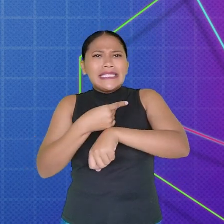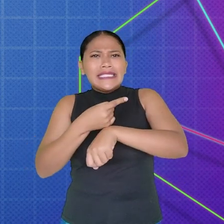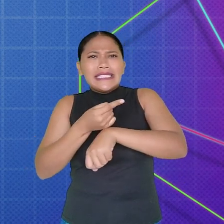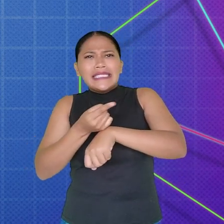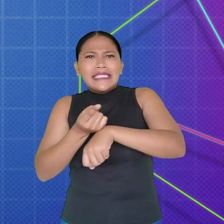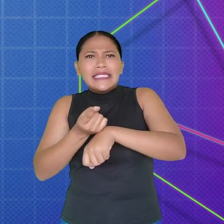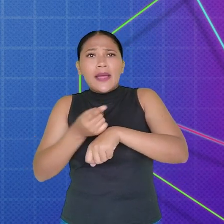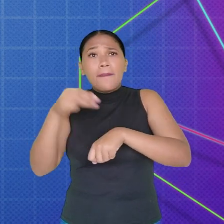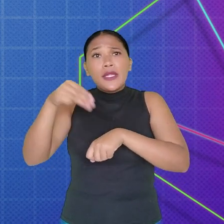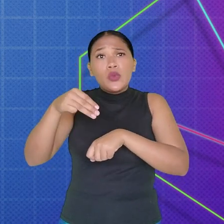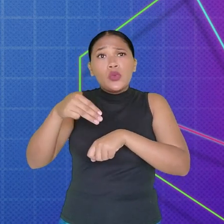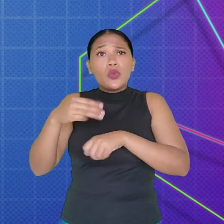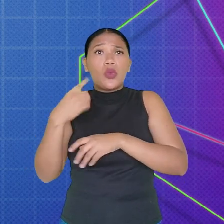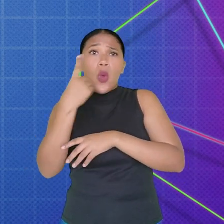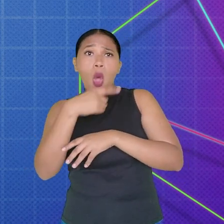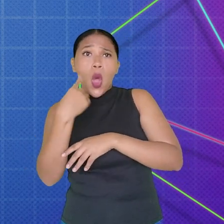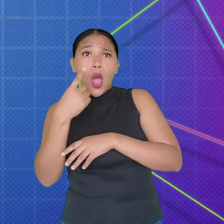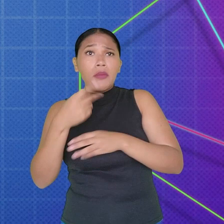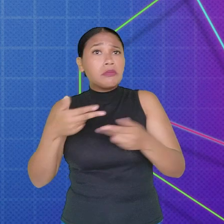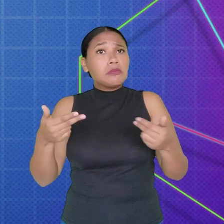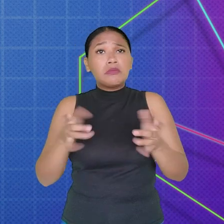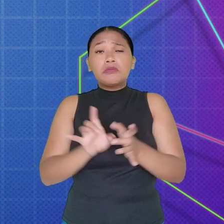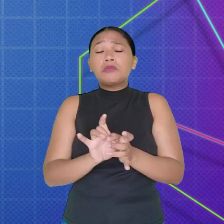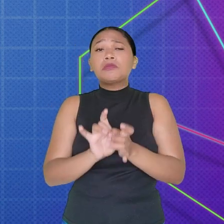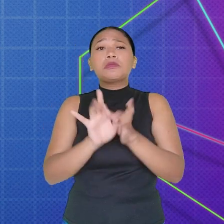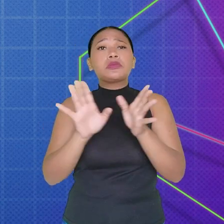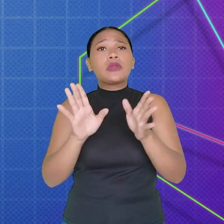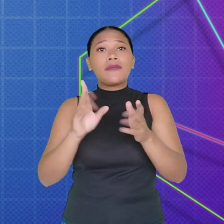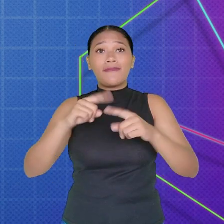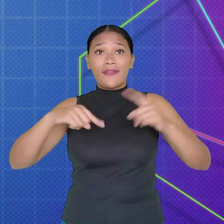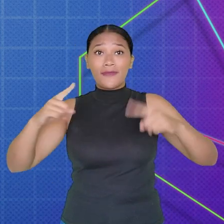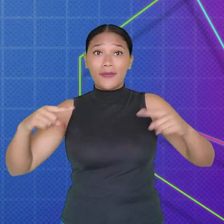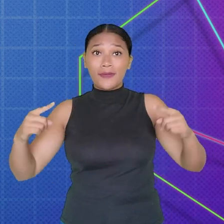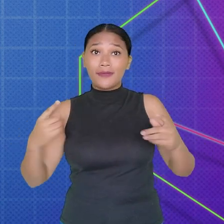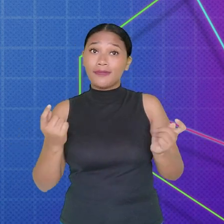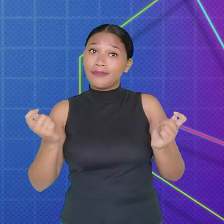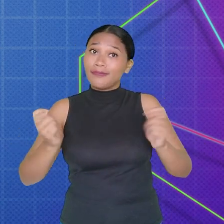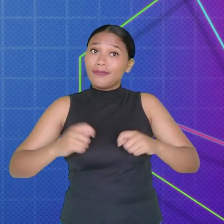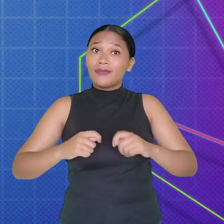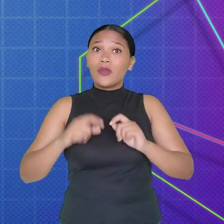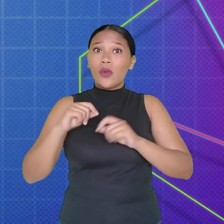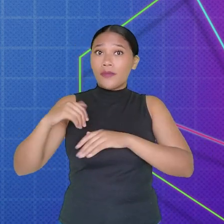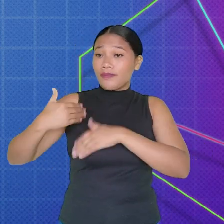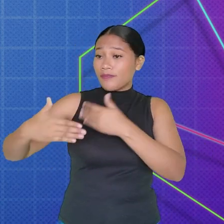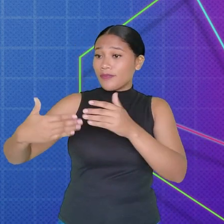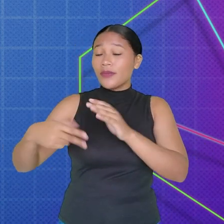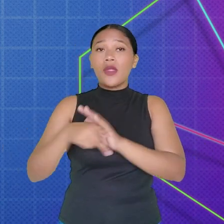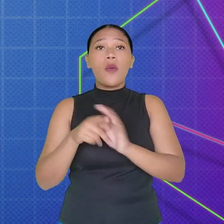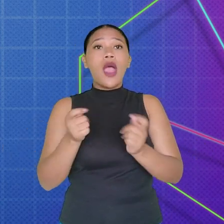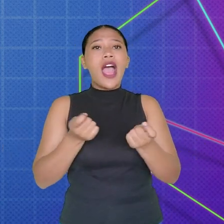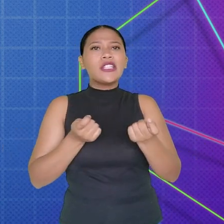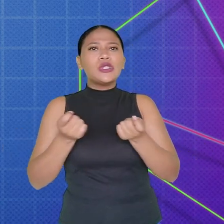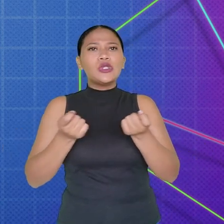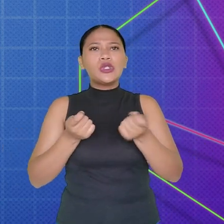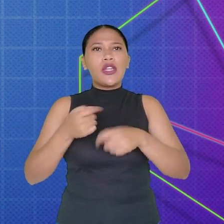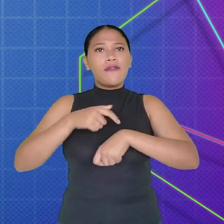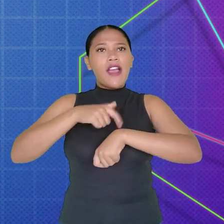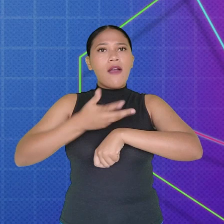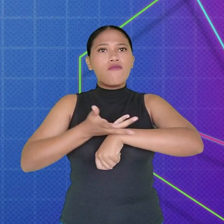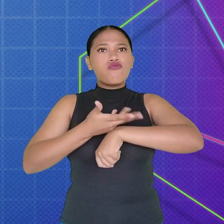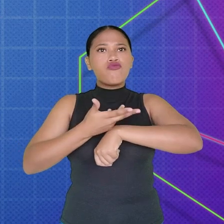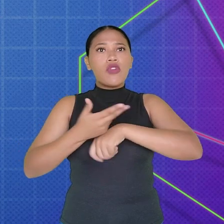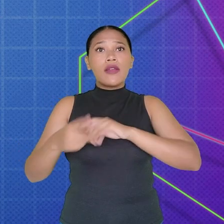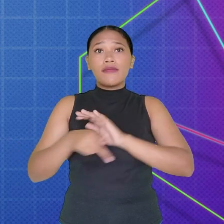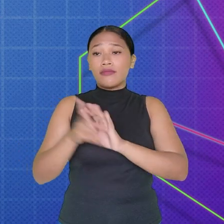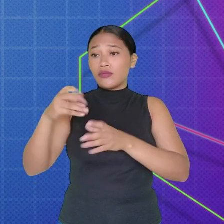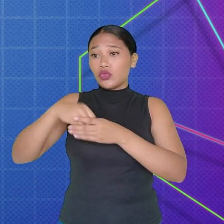milissegundos, segundos, minutos ou até mesmo horas. Essa variedade de opções possibilita que os desenvolvedores ajustem a velocidade do